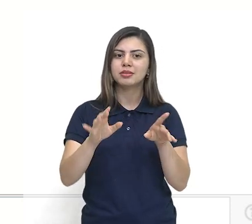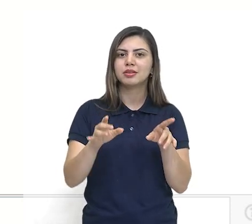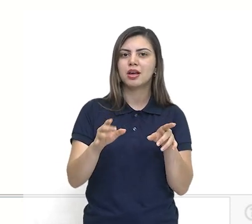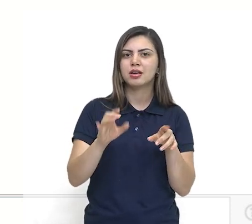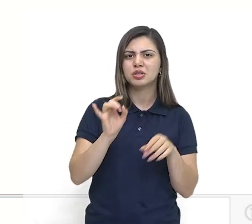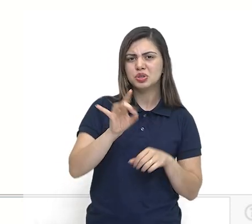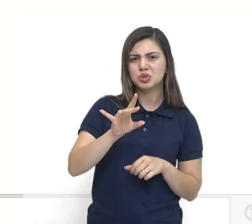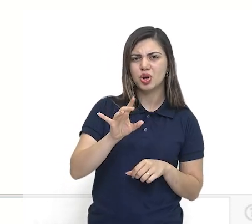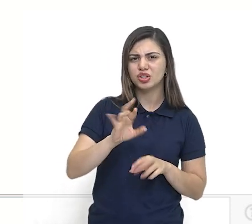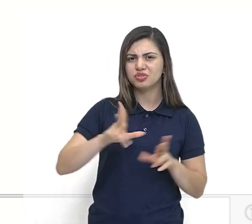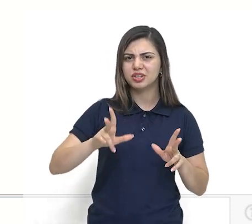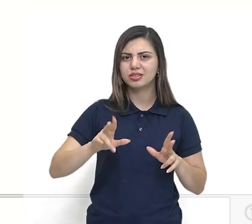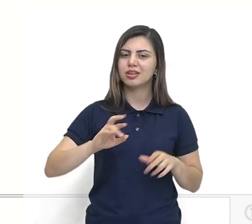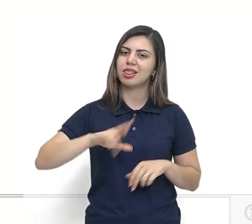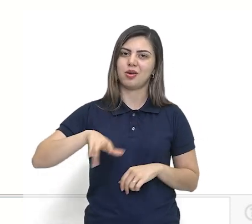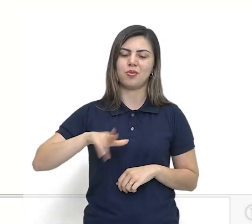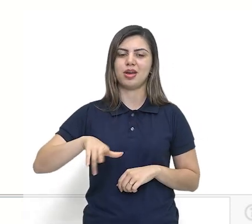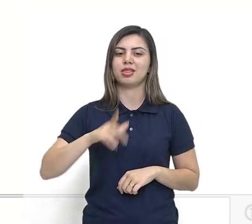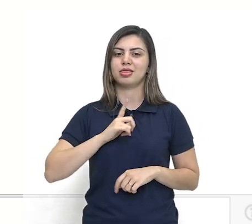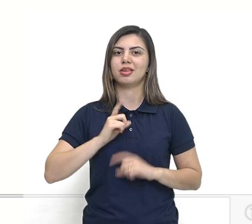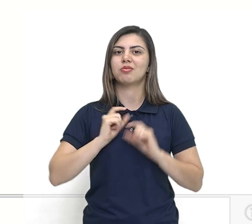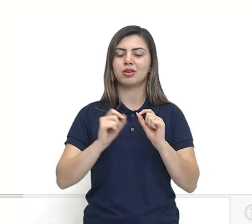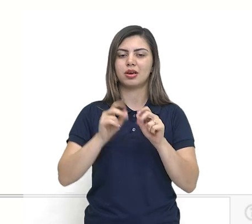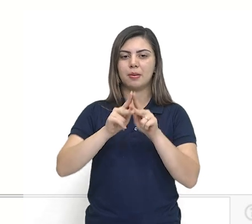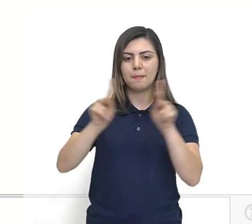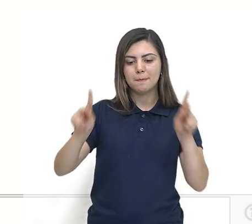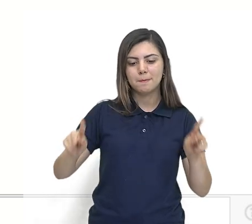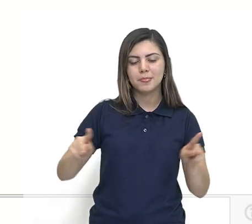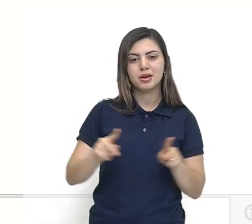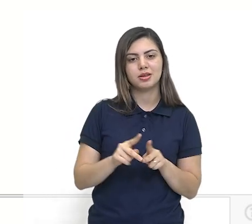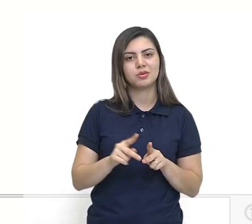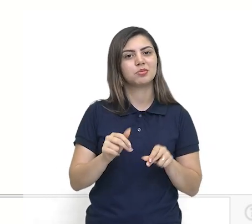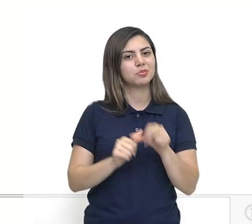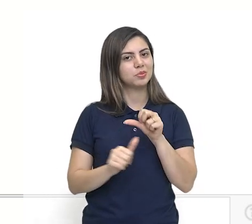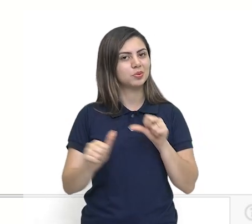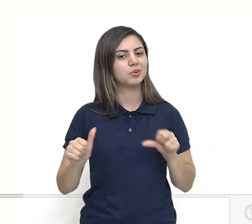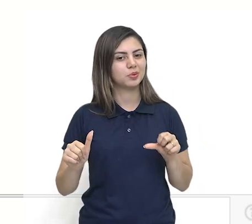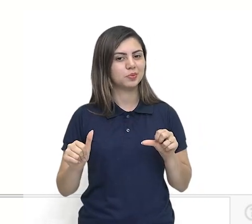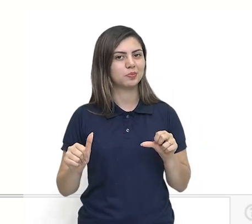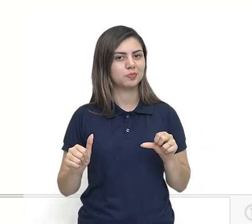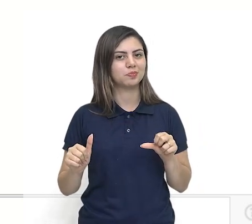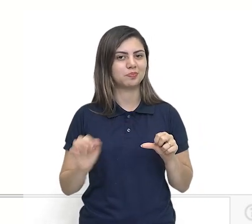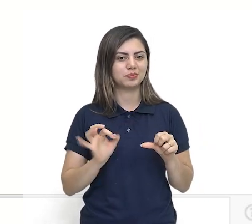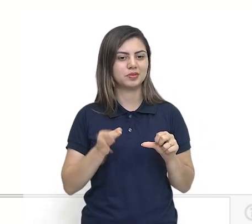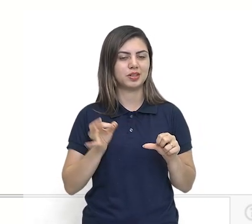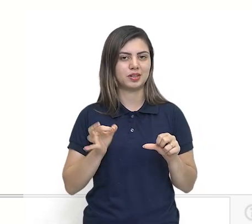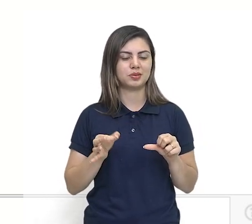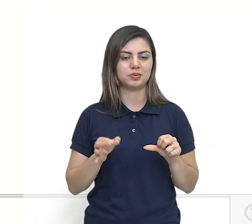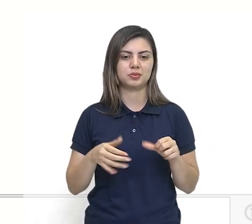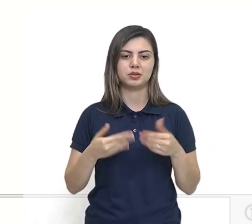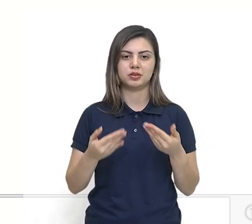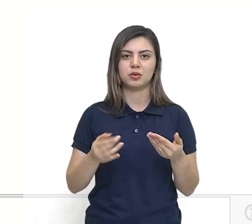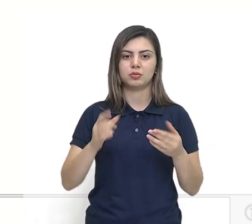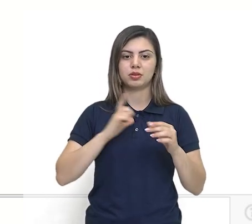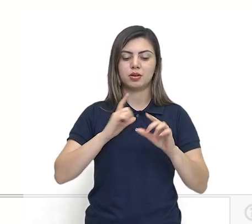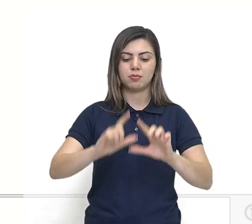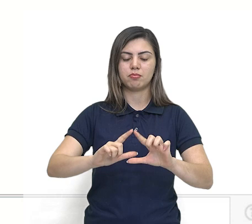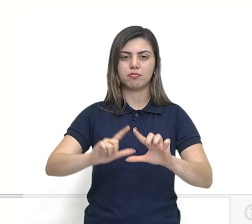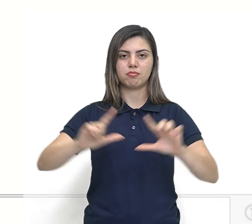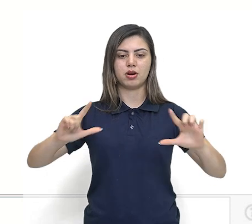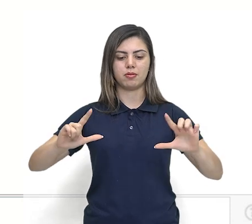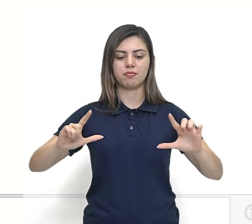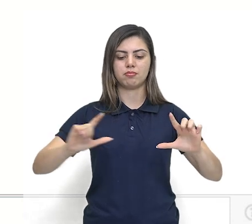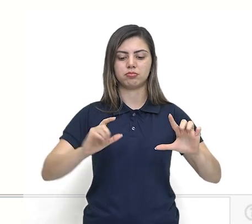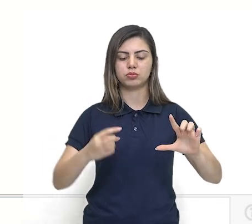também mudou. O número continua o mesmo, ó. Triângulo, 3 lados. O que mudou foi o tamanho do lado, que passou de 1